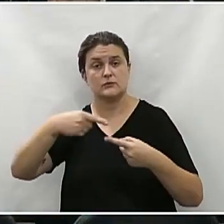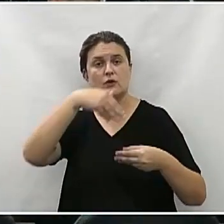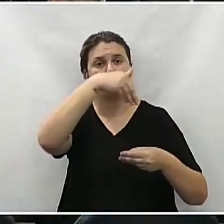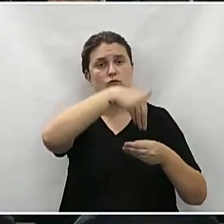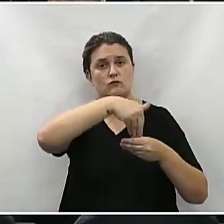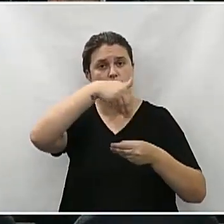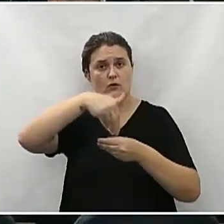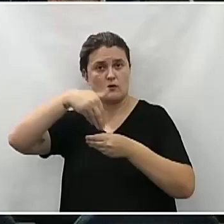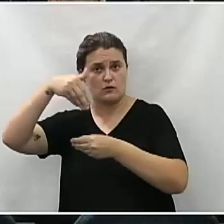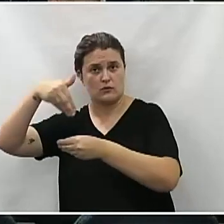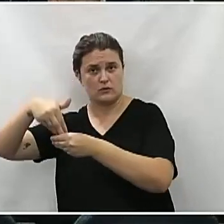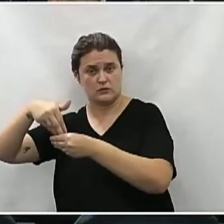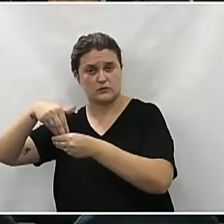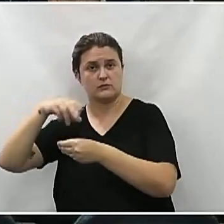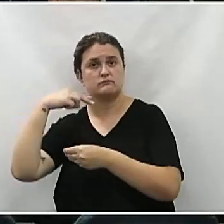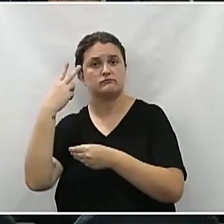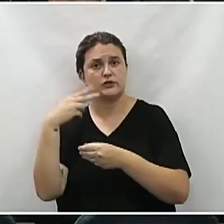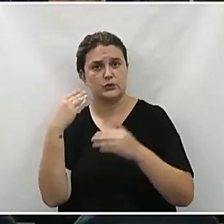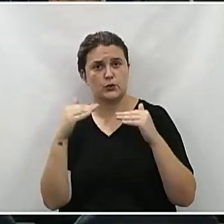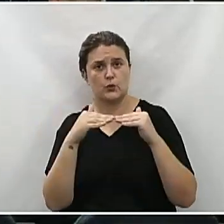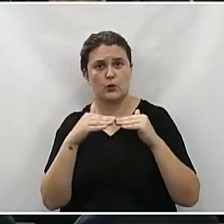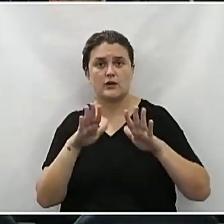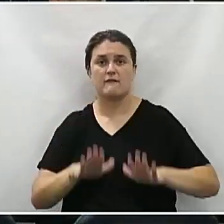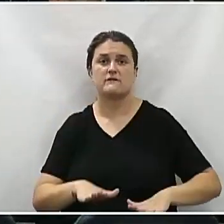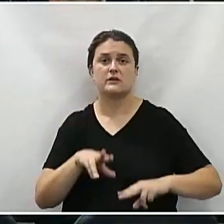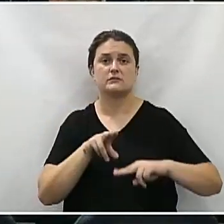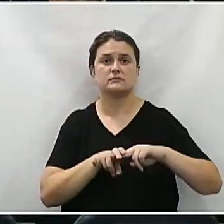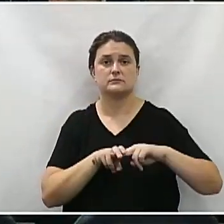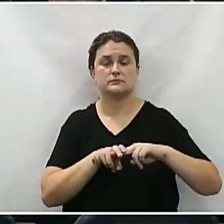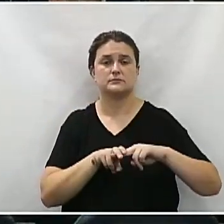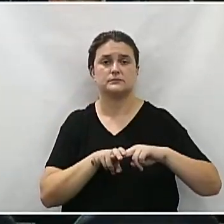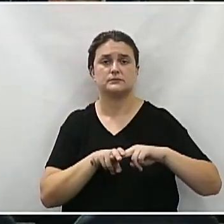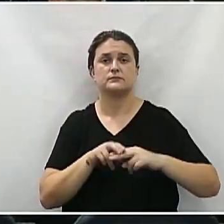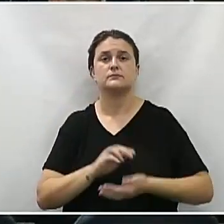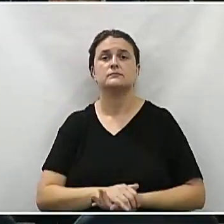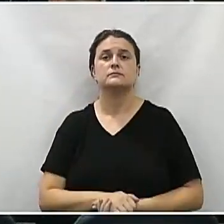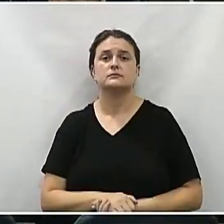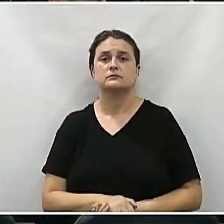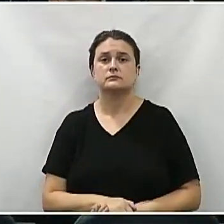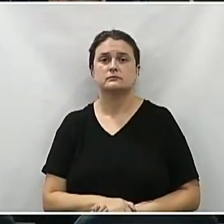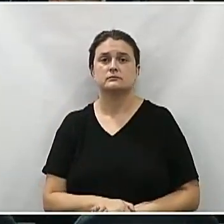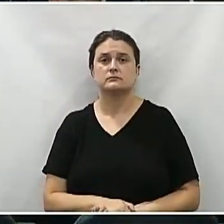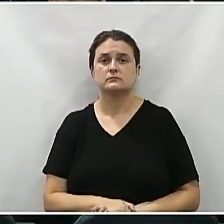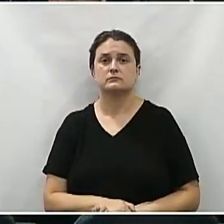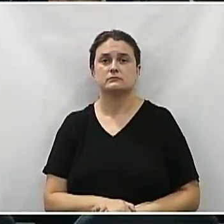em votação, senhores vereadores que aprovam, permaneçam como estão.